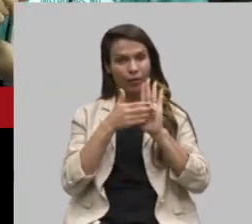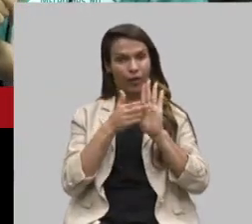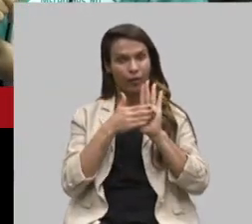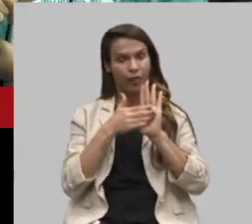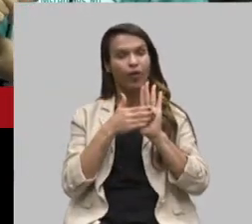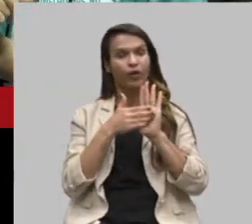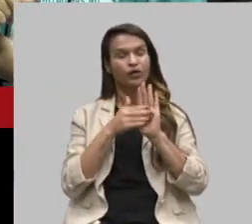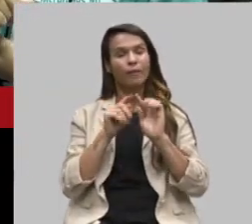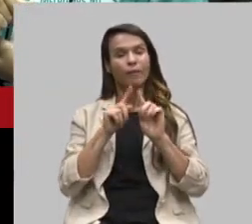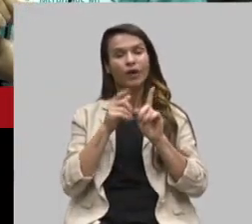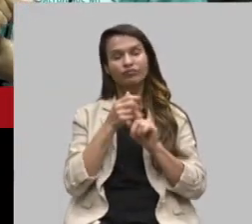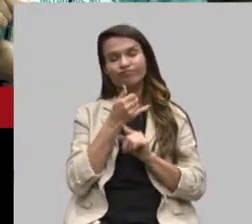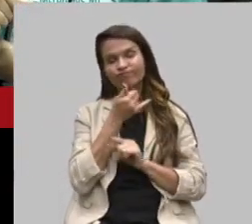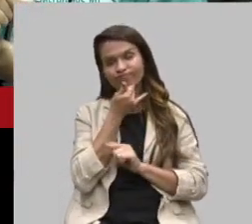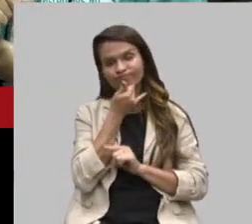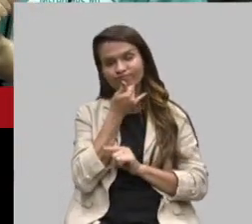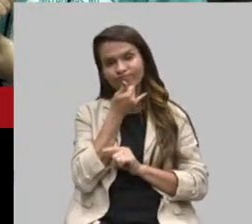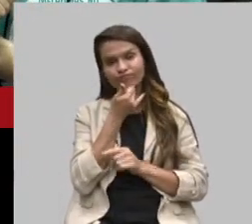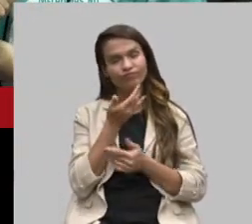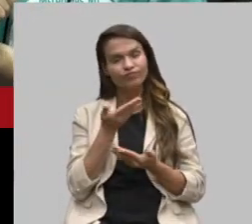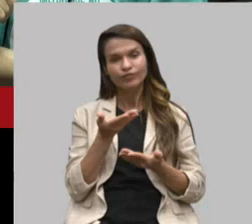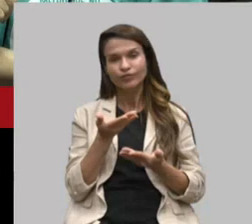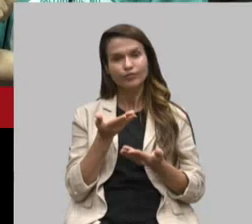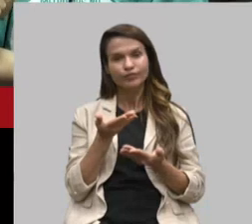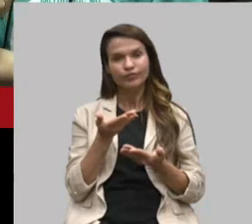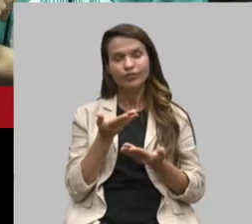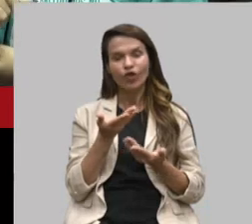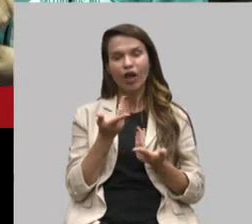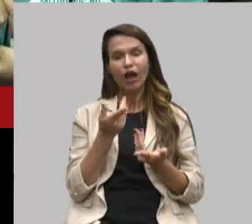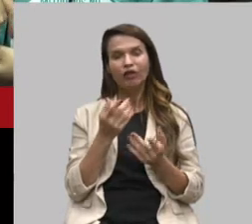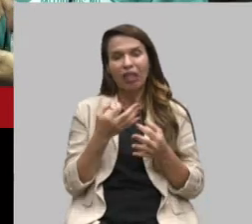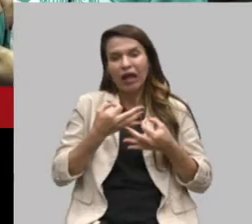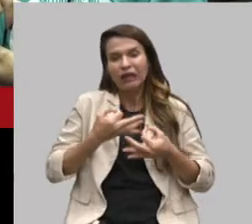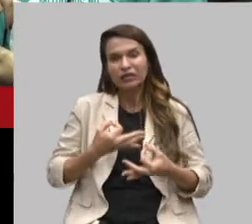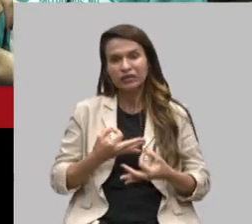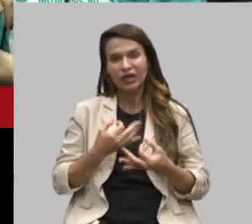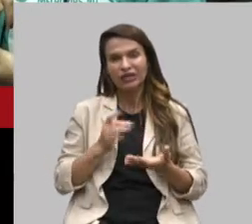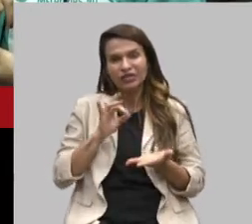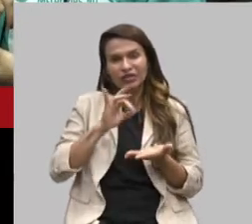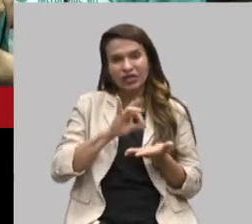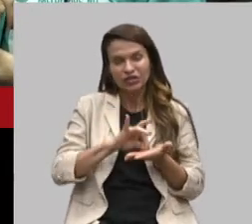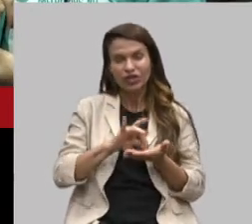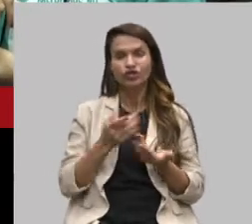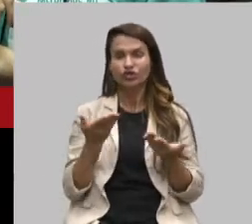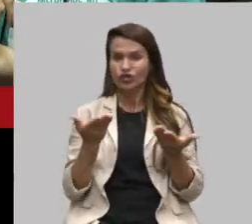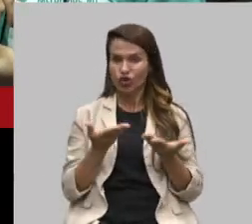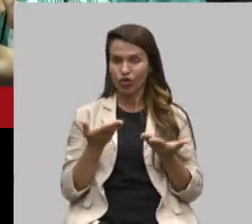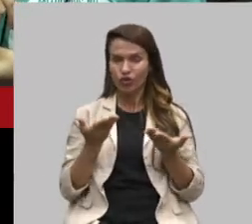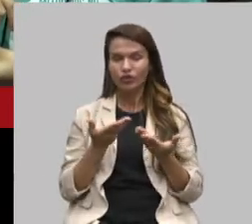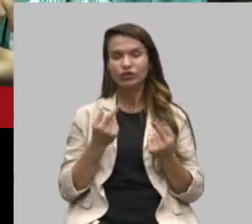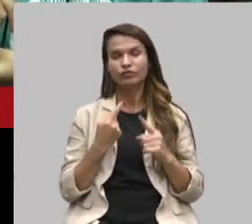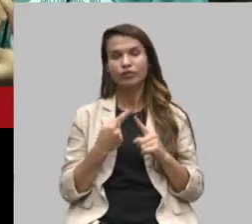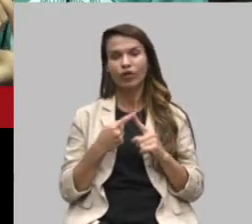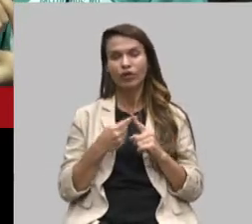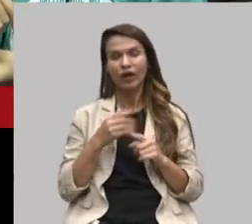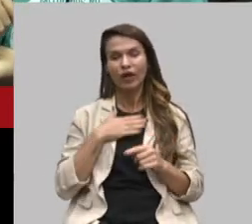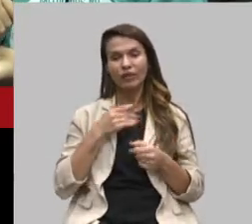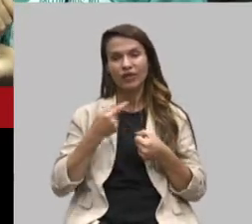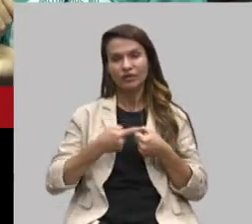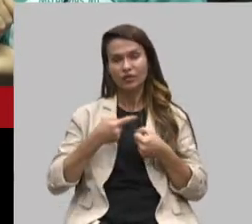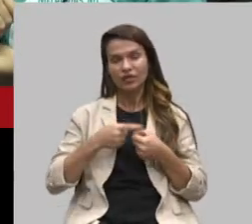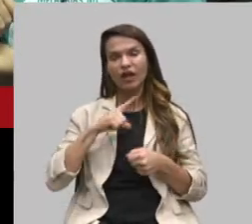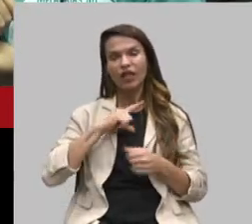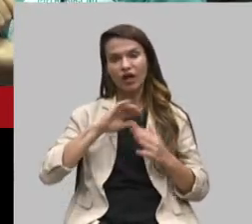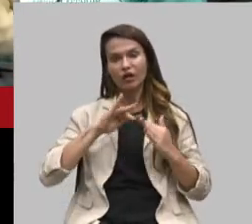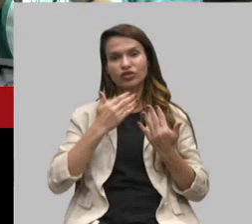infelizmente ela não está adequada a nossa realidade de hoje Porque na minha cidade tem escolas que